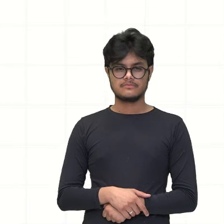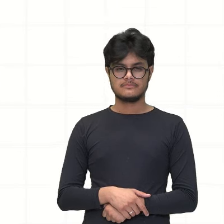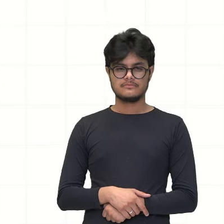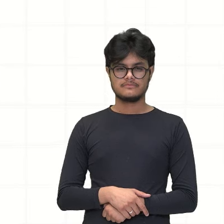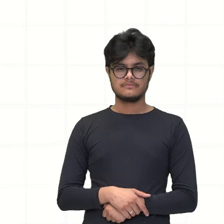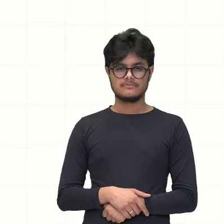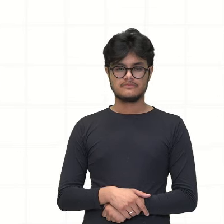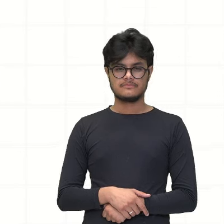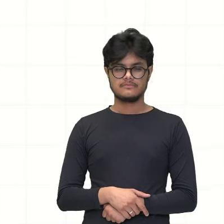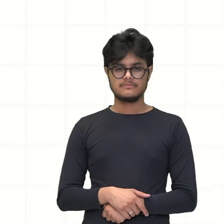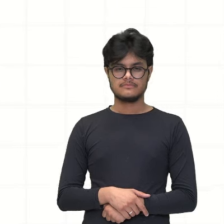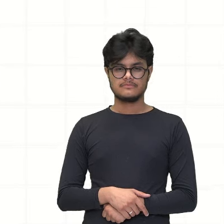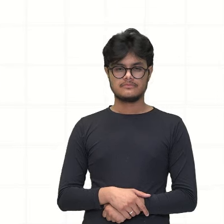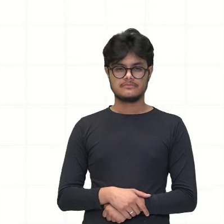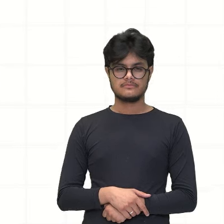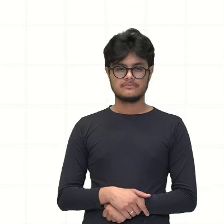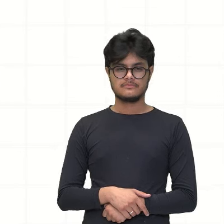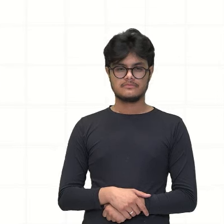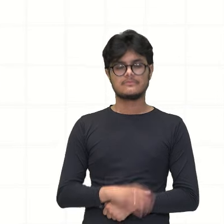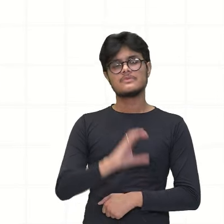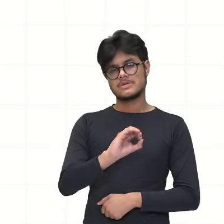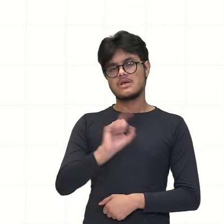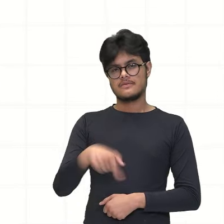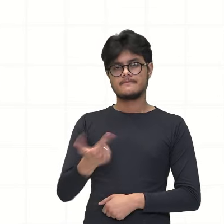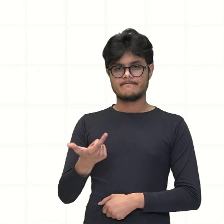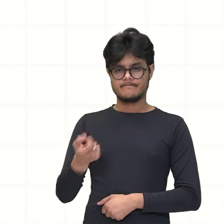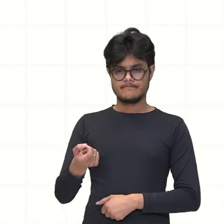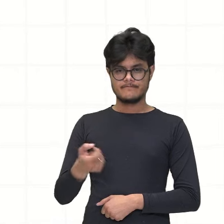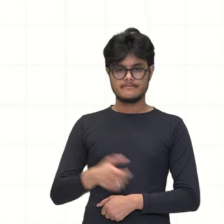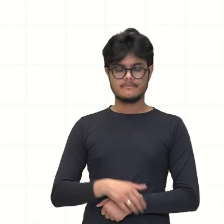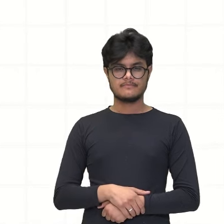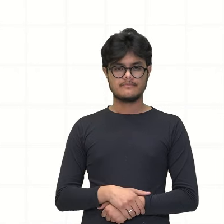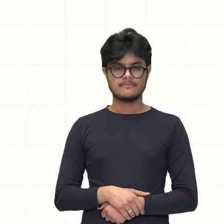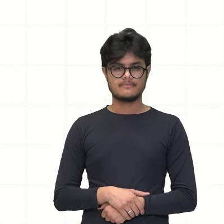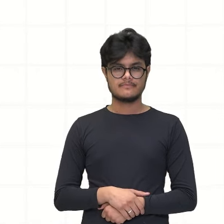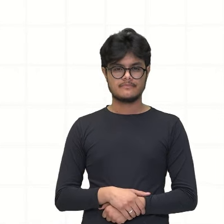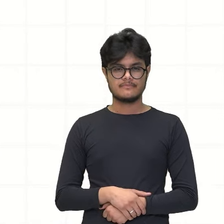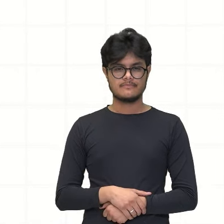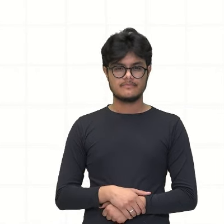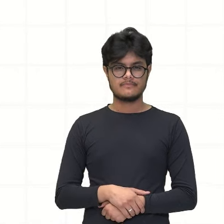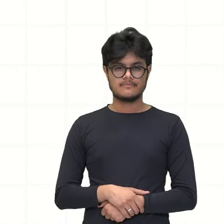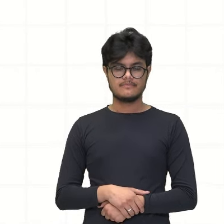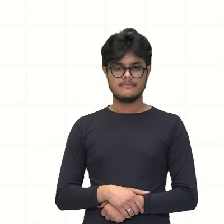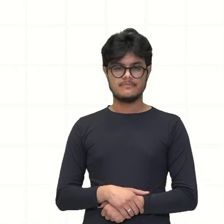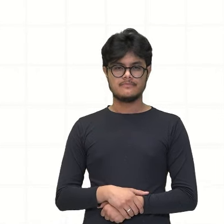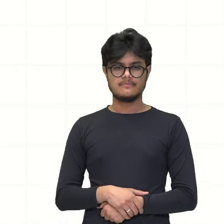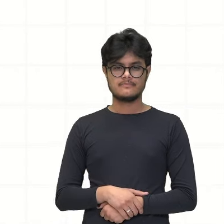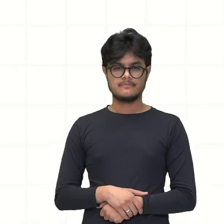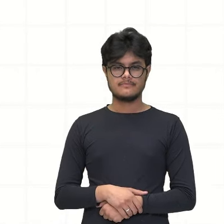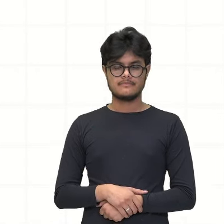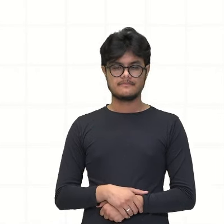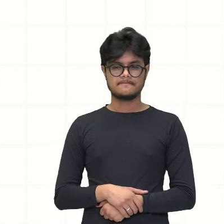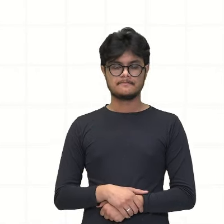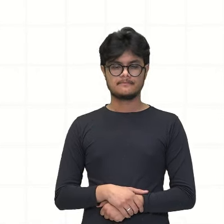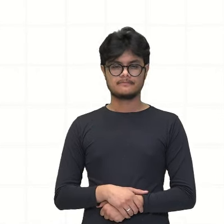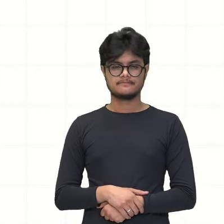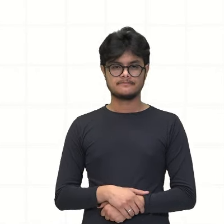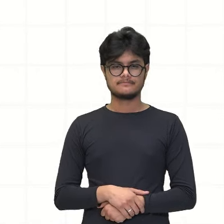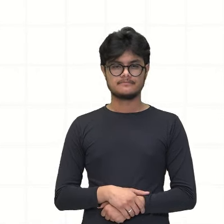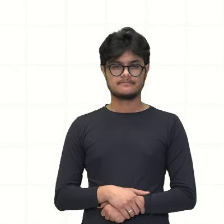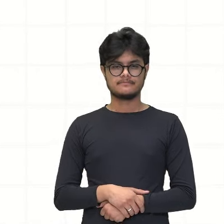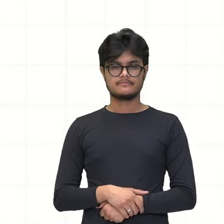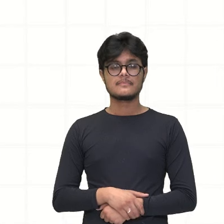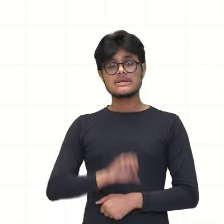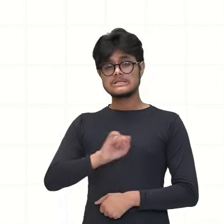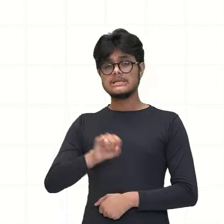sentido. Então, para fazer um sentido melhor, a gente acrescenta o 0,20. Então, toda vez que o valor tiver em